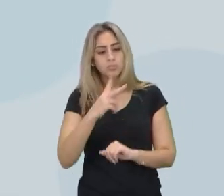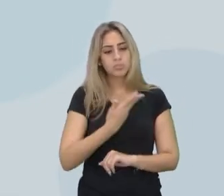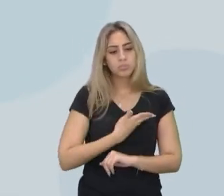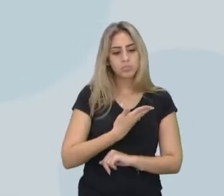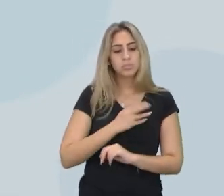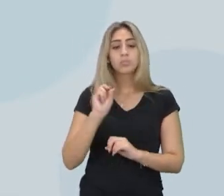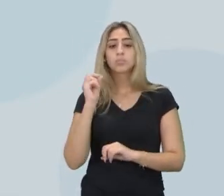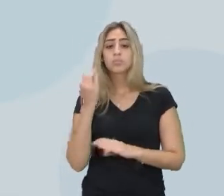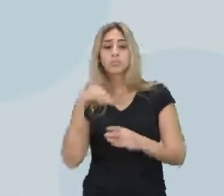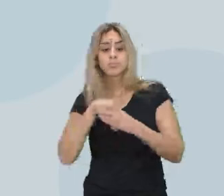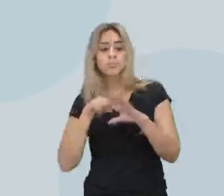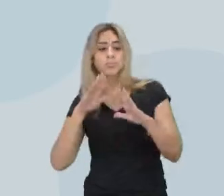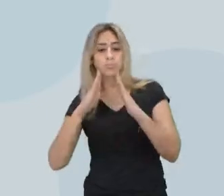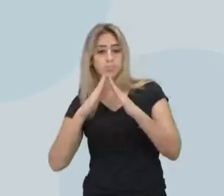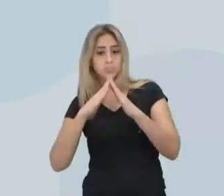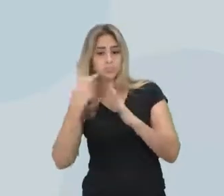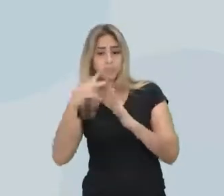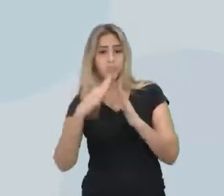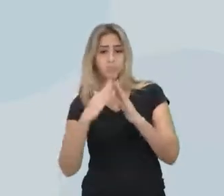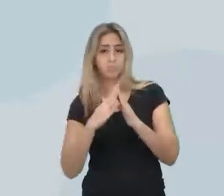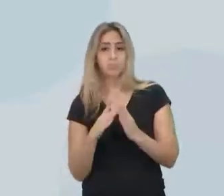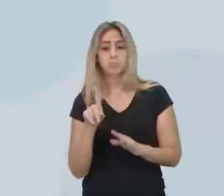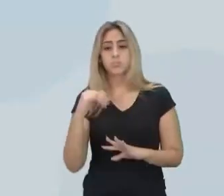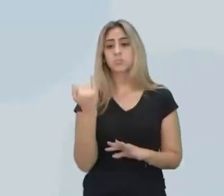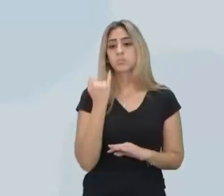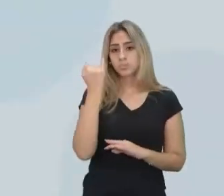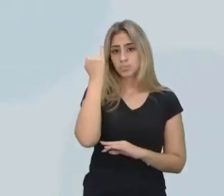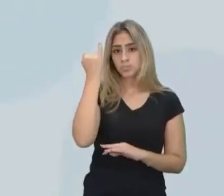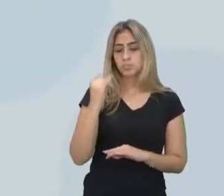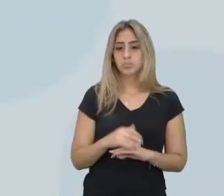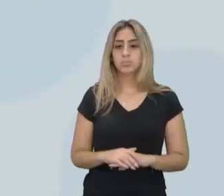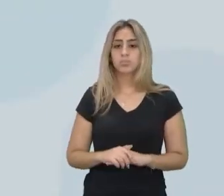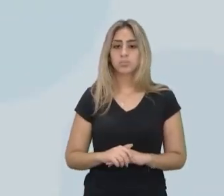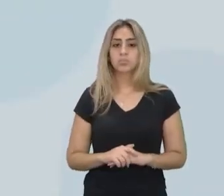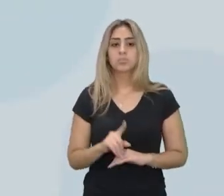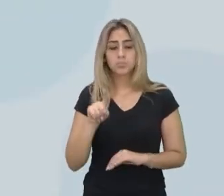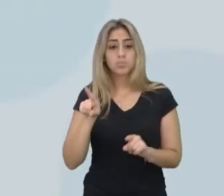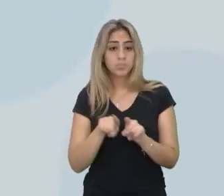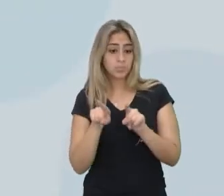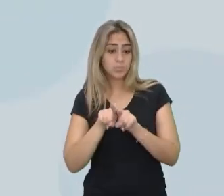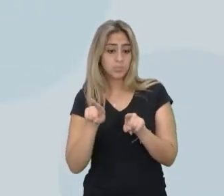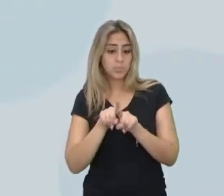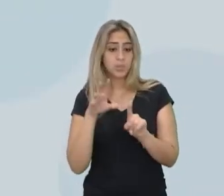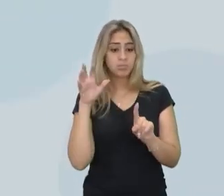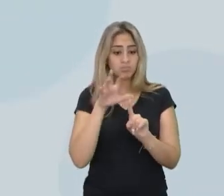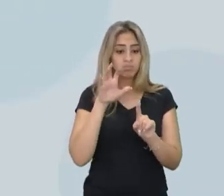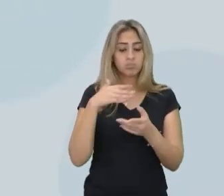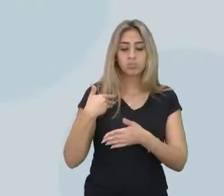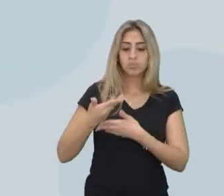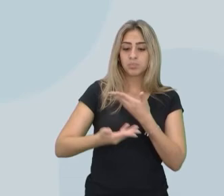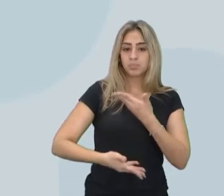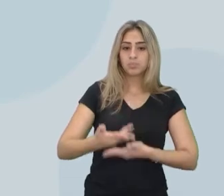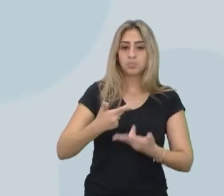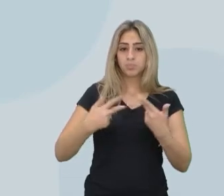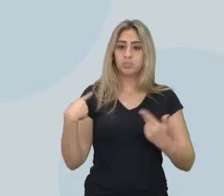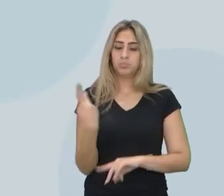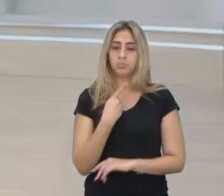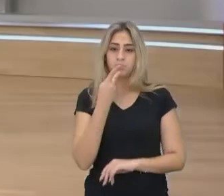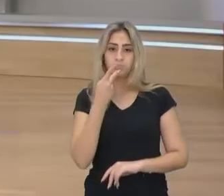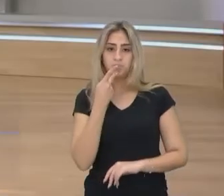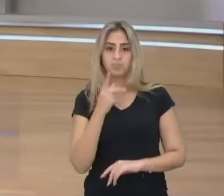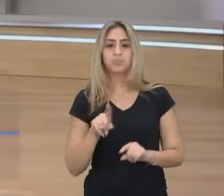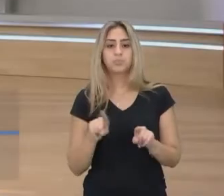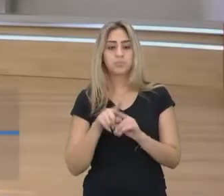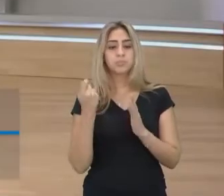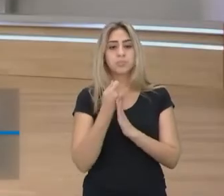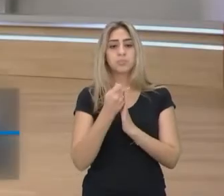colegas, está fazendo essa aula na sua casa. É importante isso, porque isso até influencia nas hipóteses que a gente levanta. E